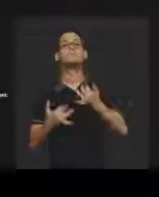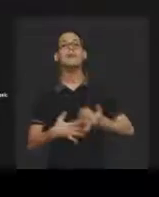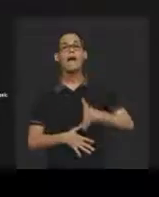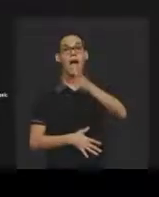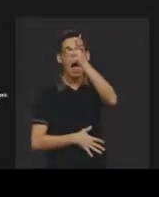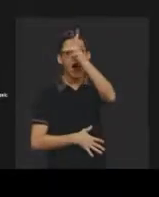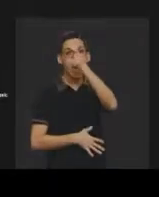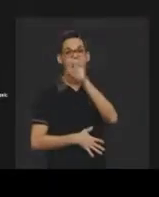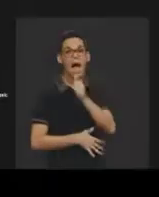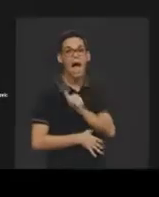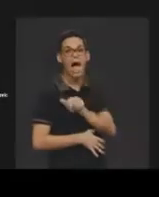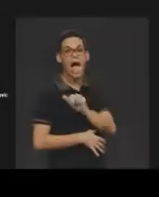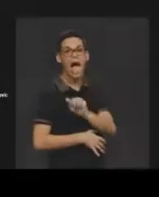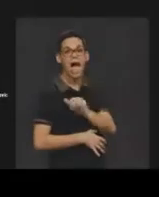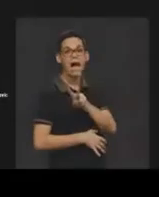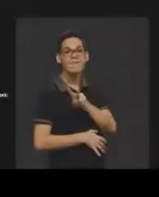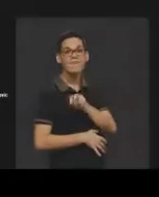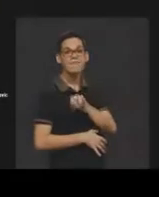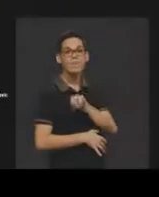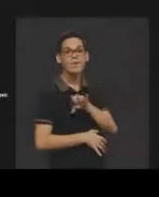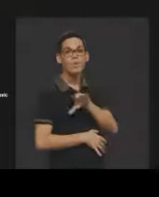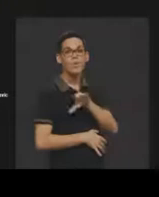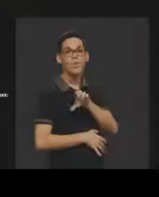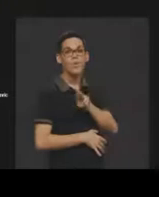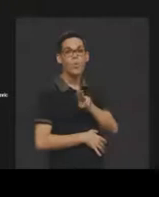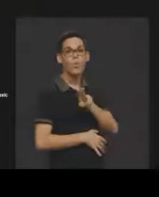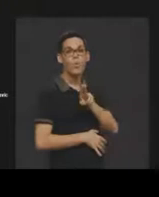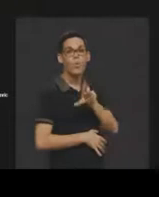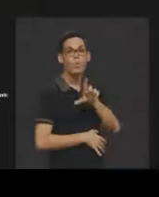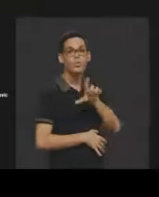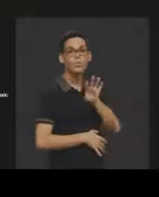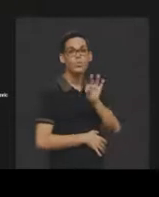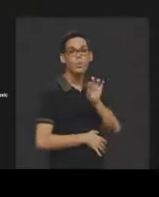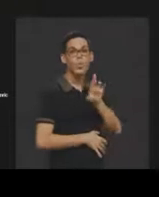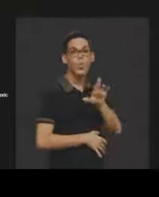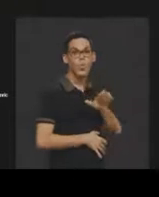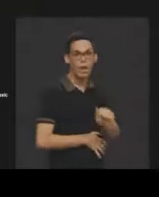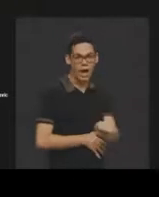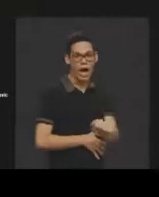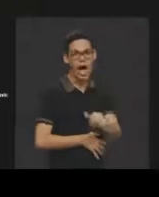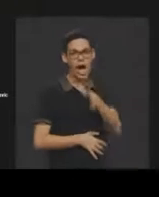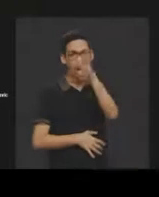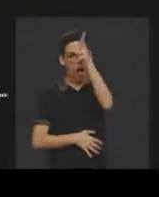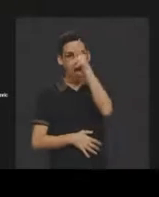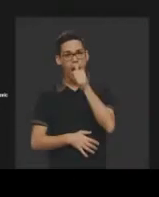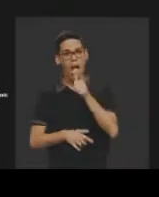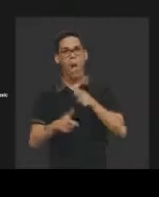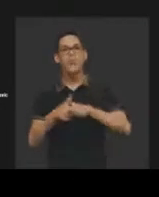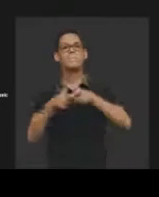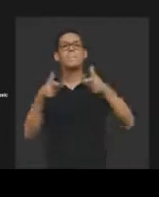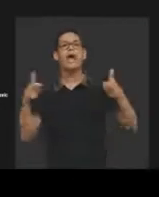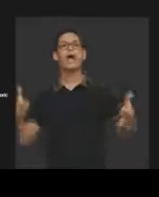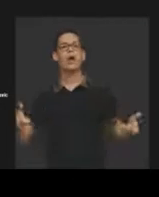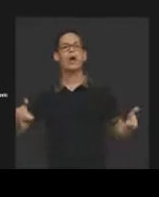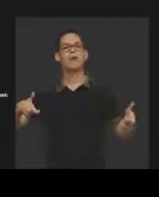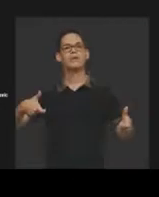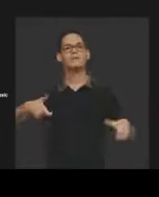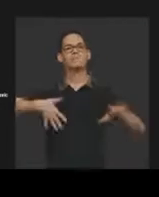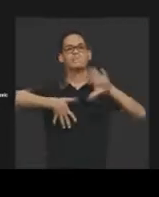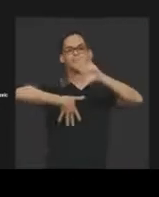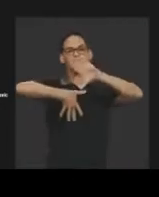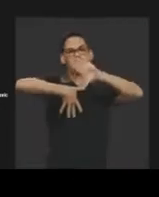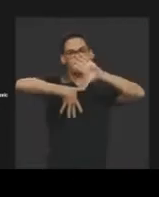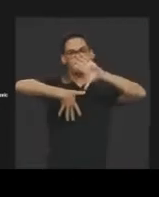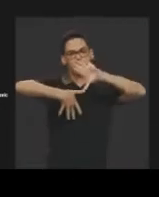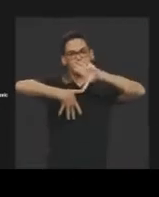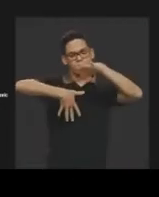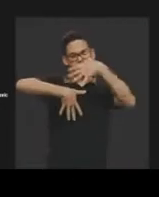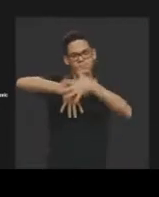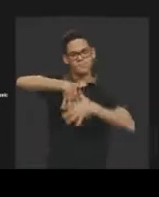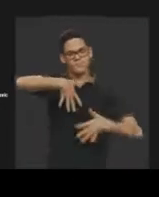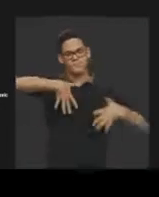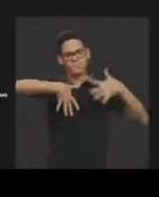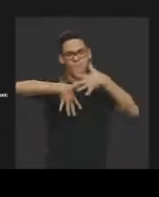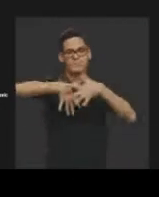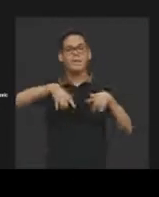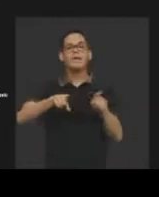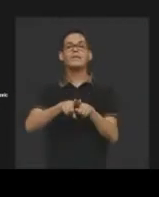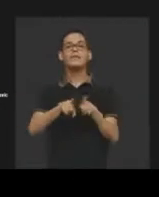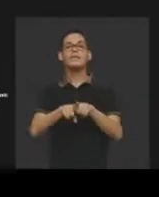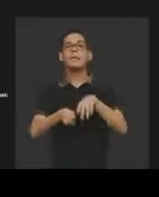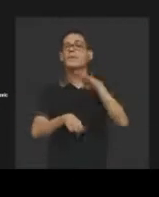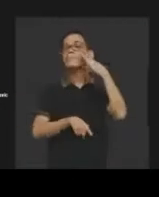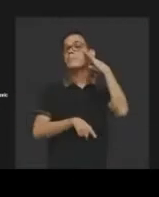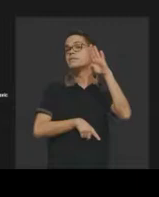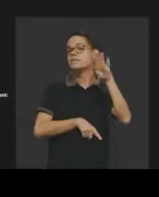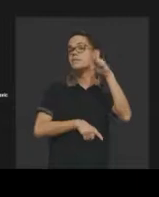avicultura, né? O rebanho brasileiro é o maior da América Latina e um dos maiores do mundo, né?